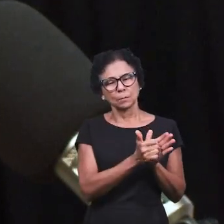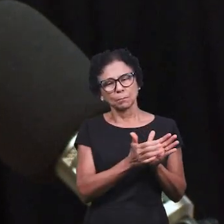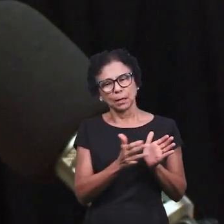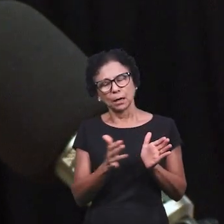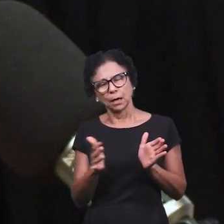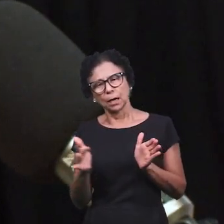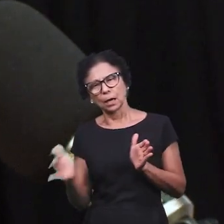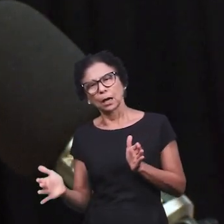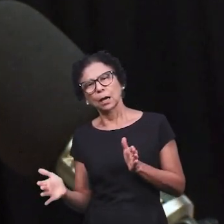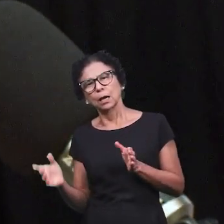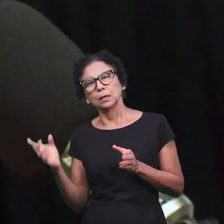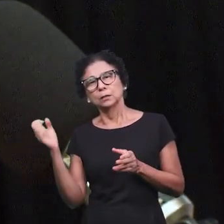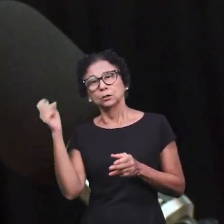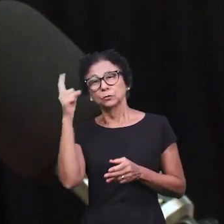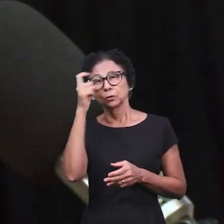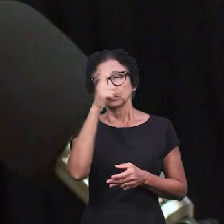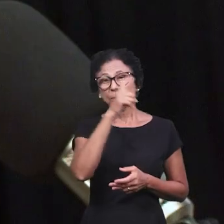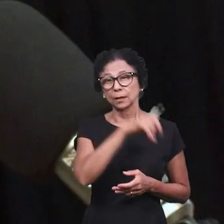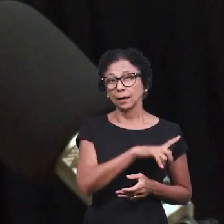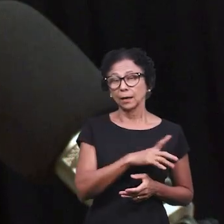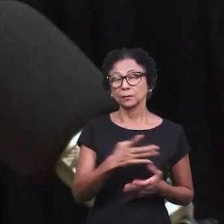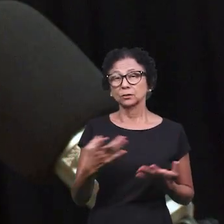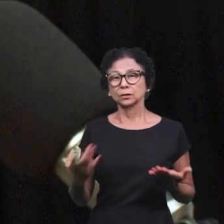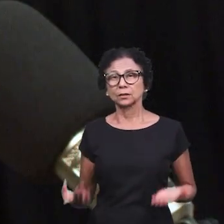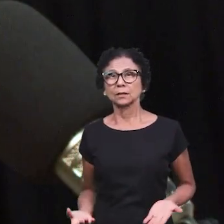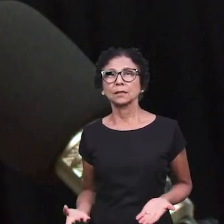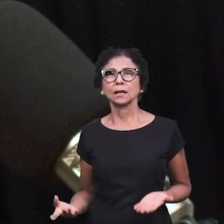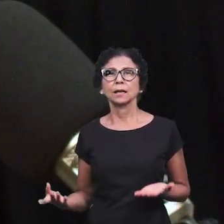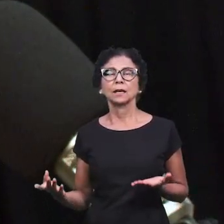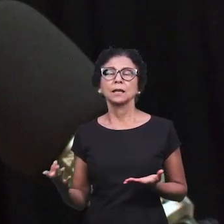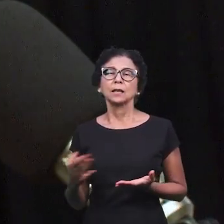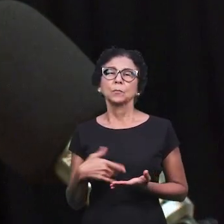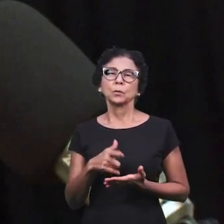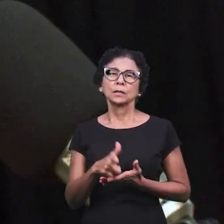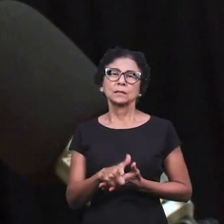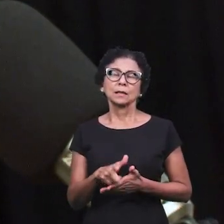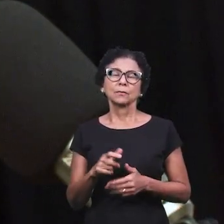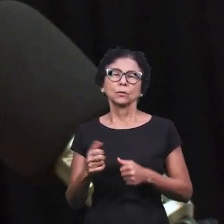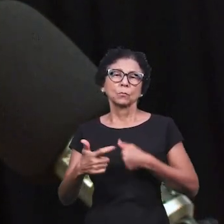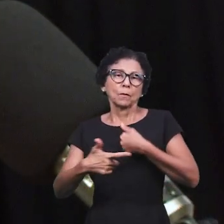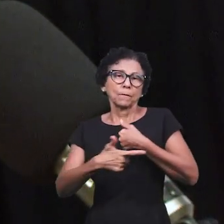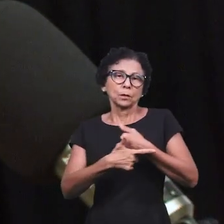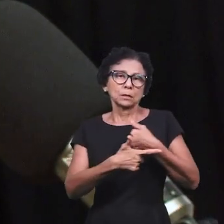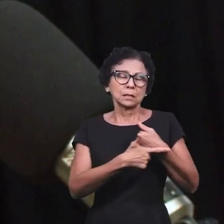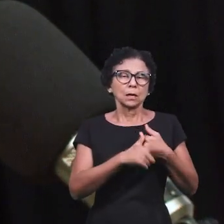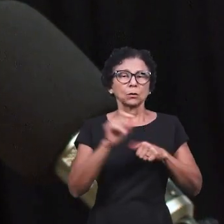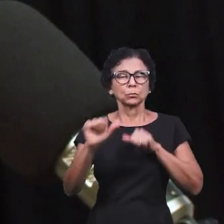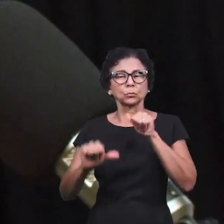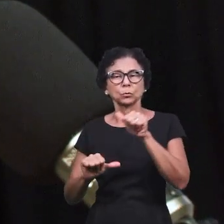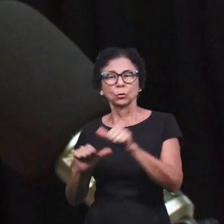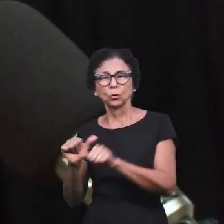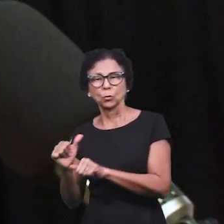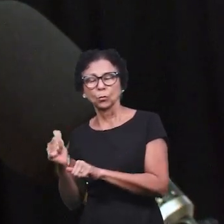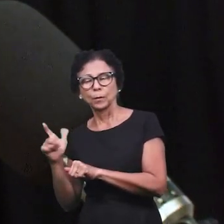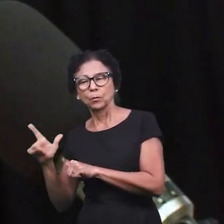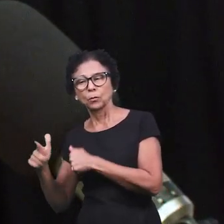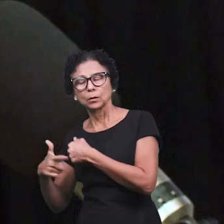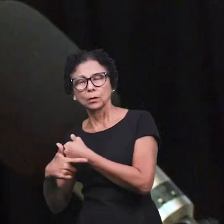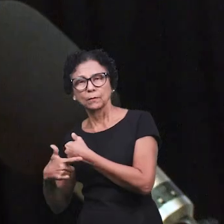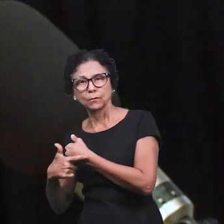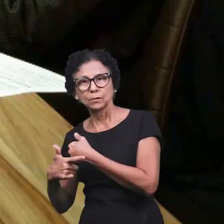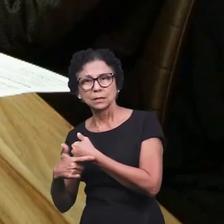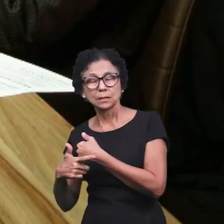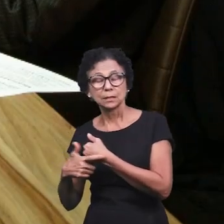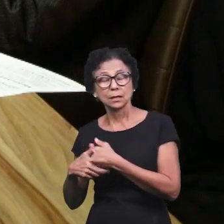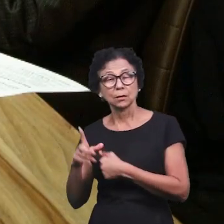retomada, as dificuldades de retomar, que já estava num outro cargo. Inclusive, uma decisão que foi muito importante que ele comenta aqui é de